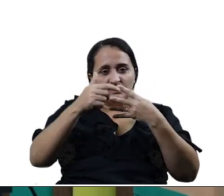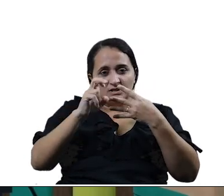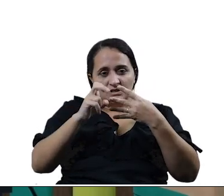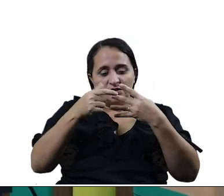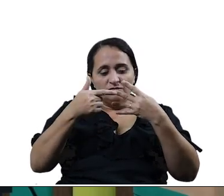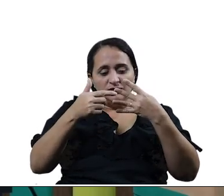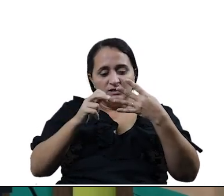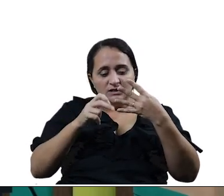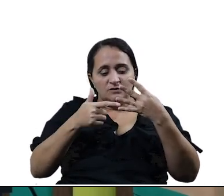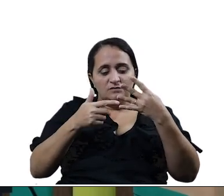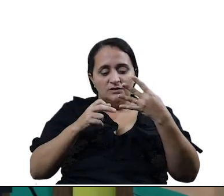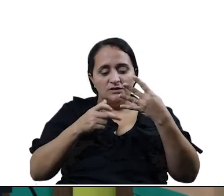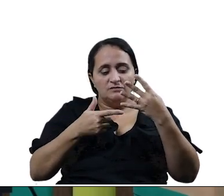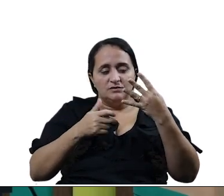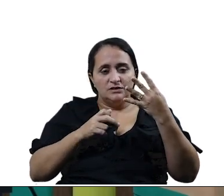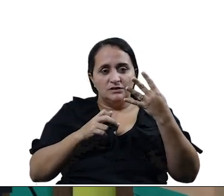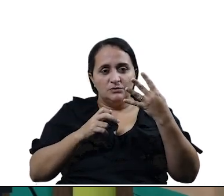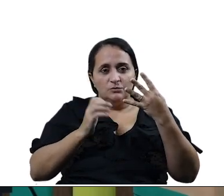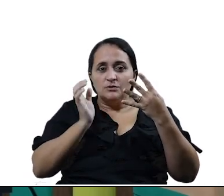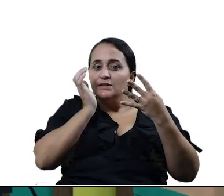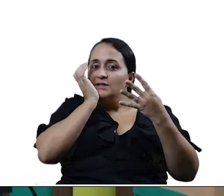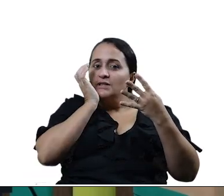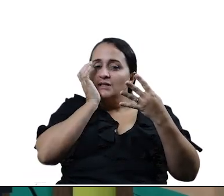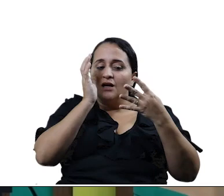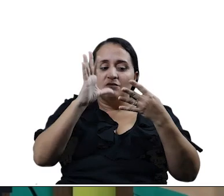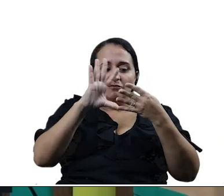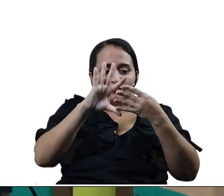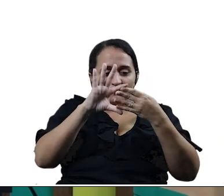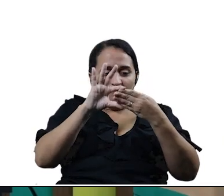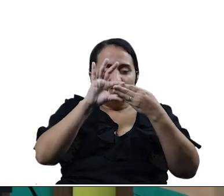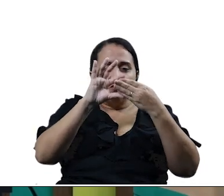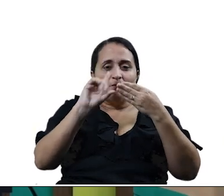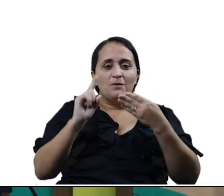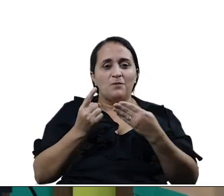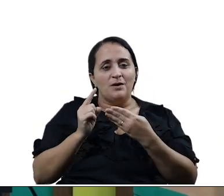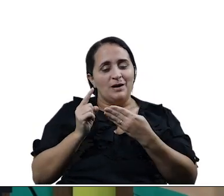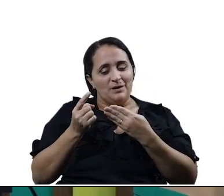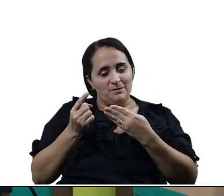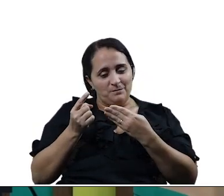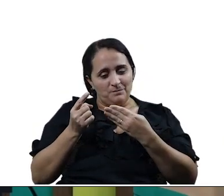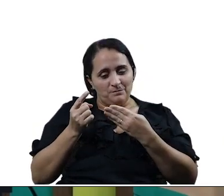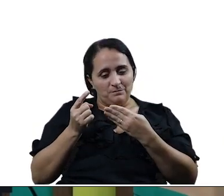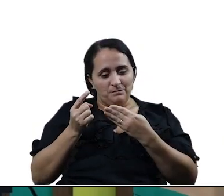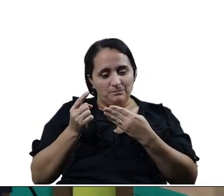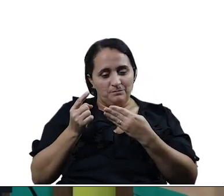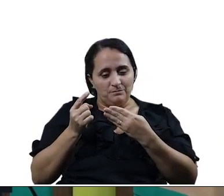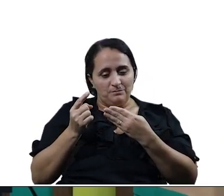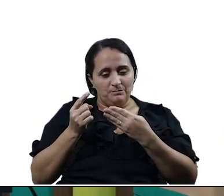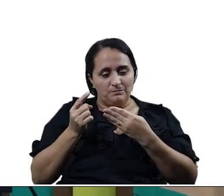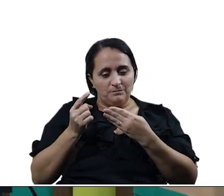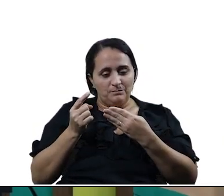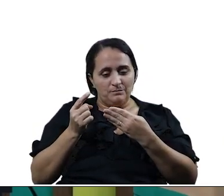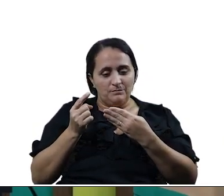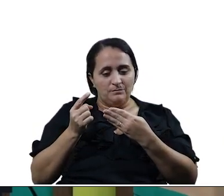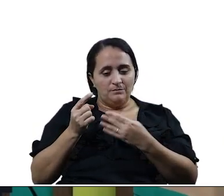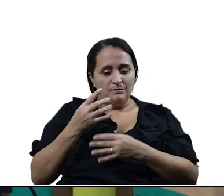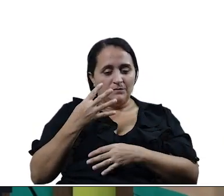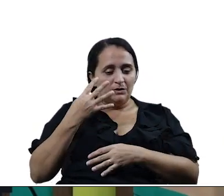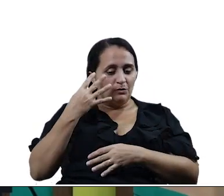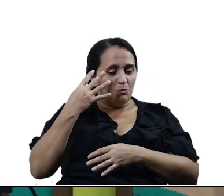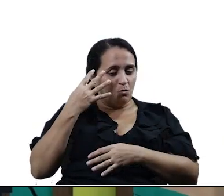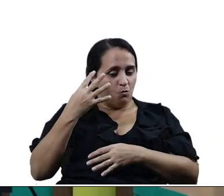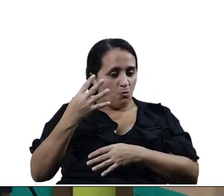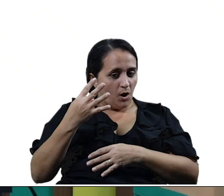para ter R$1. Lembra? Então, se ele comprou 4